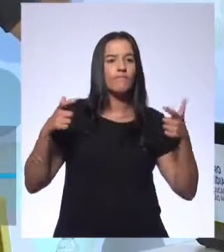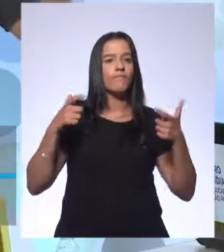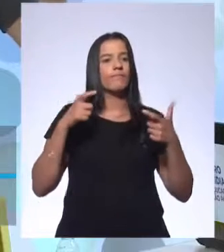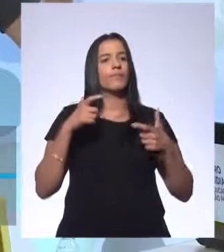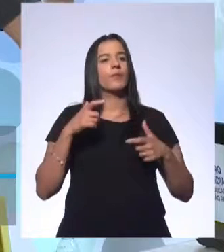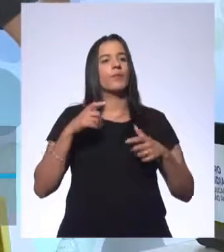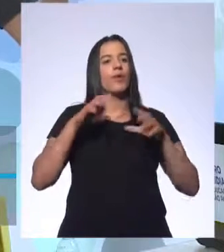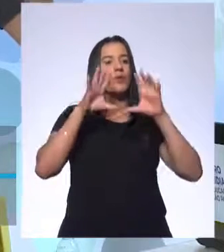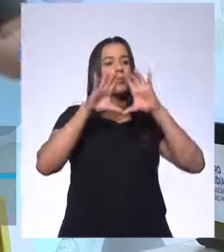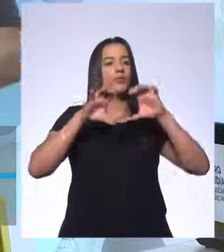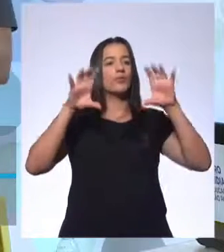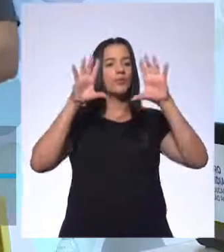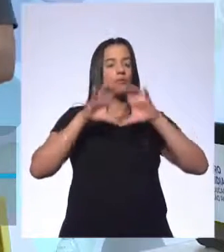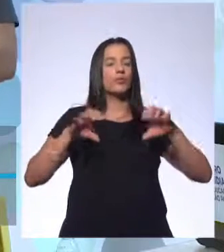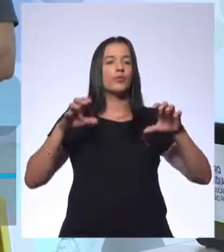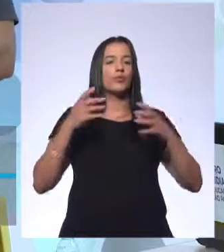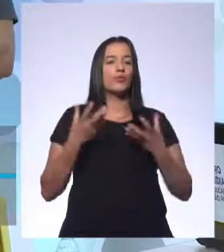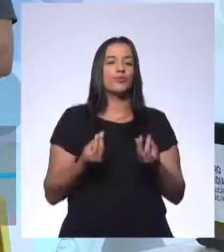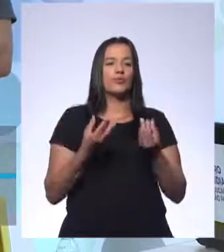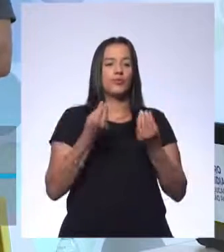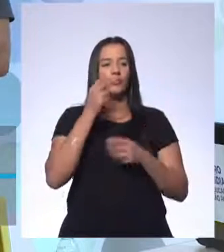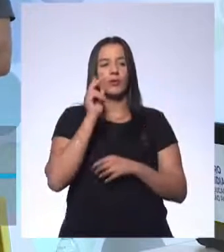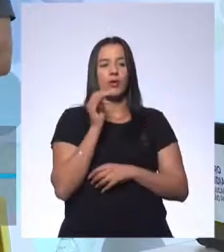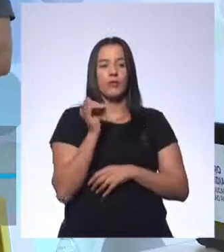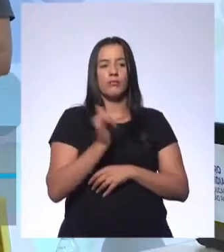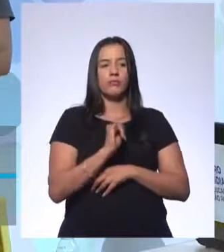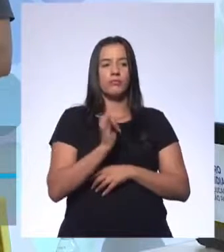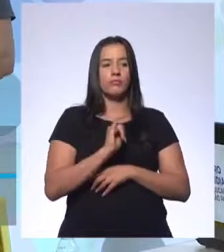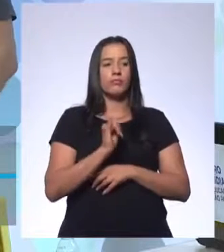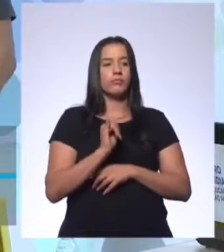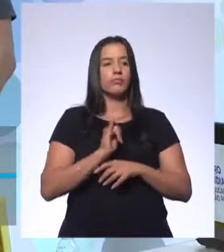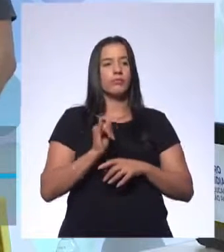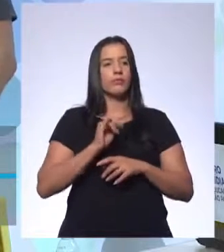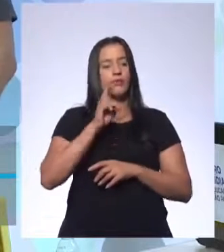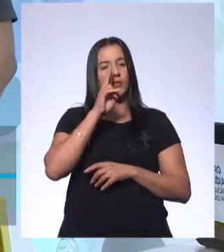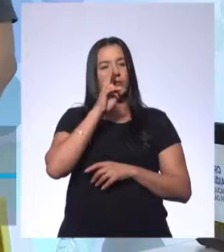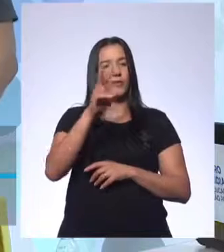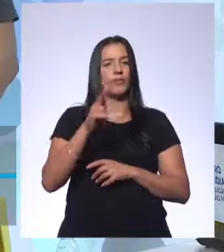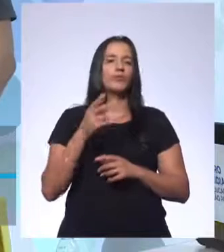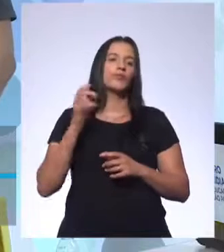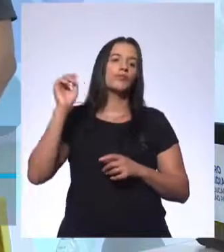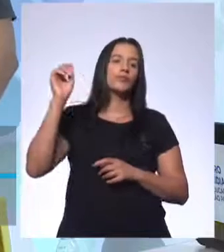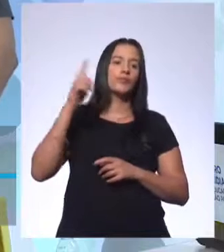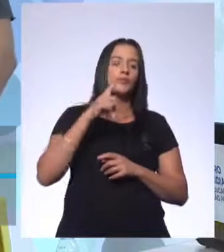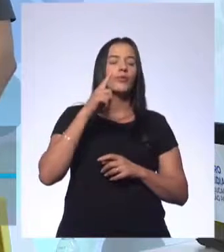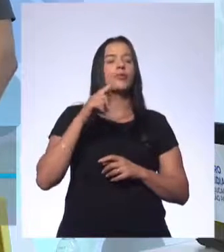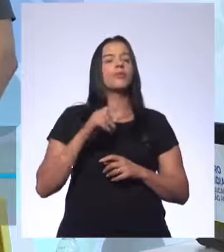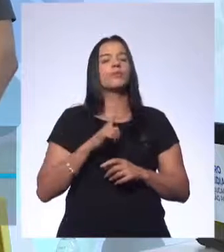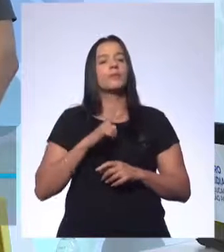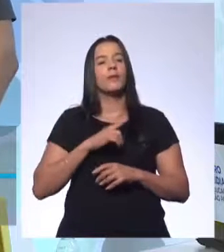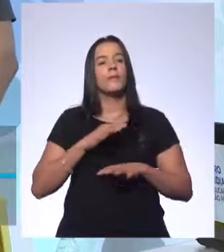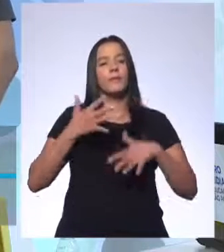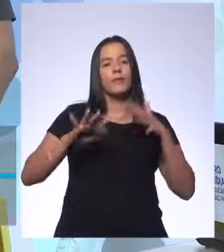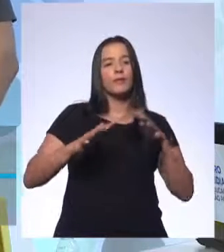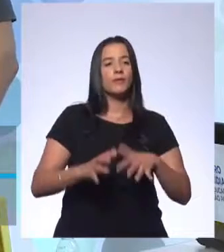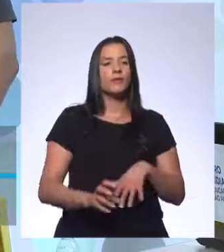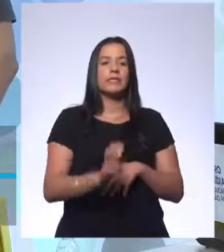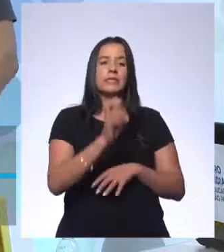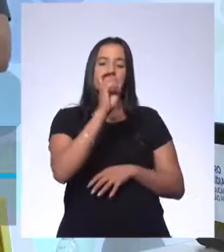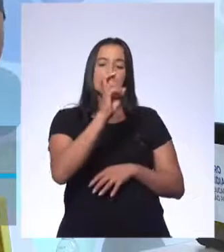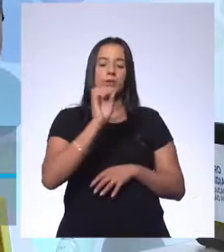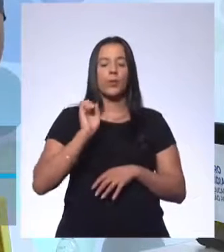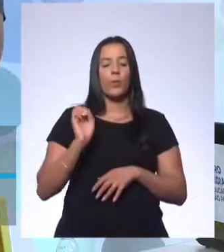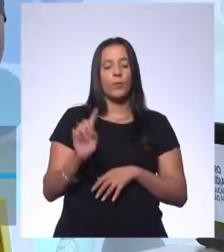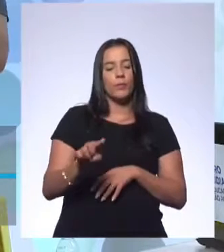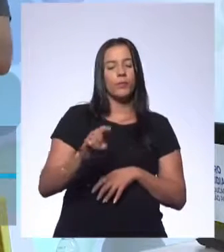nuvem energética de altas energias e altas temperaturas. A superfície do Sol beira aí 5.000 Kelvin